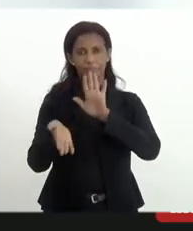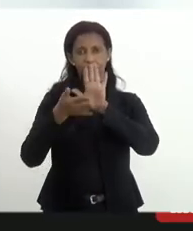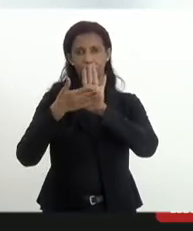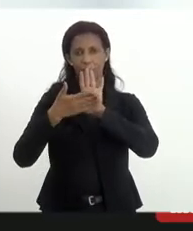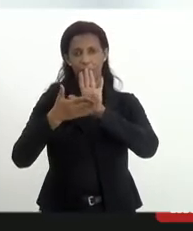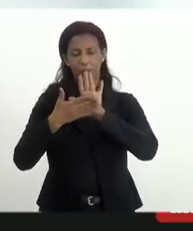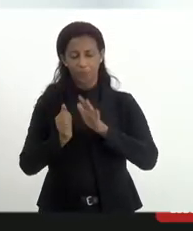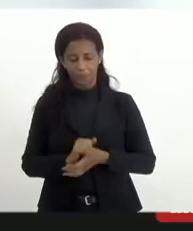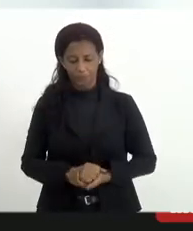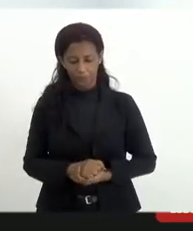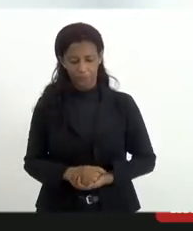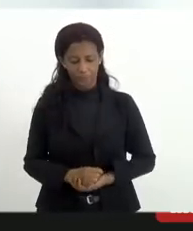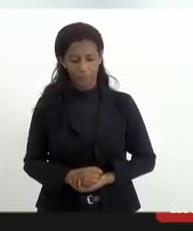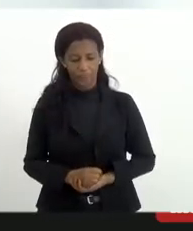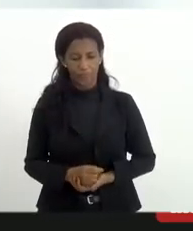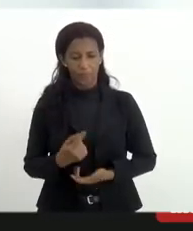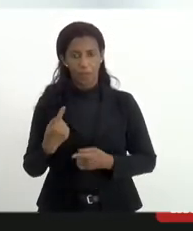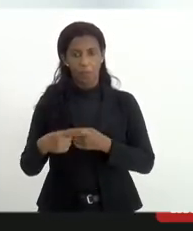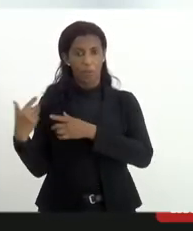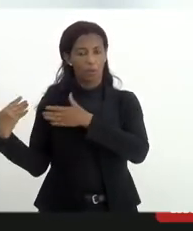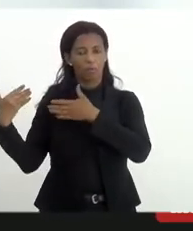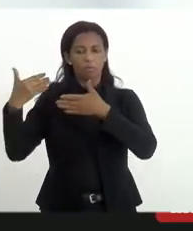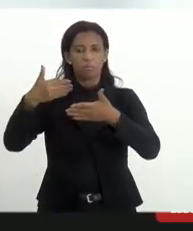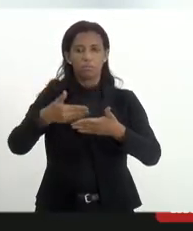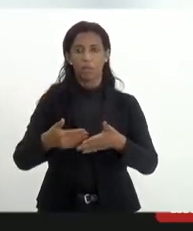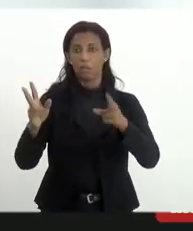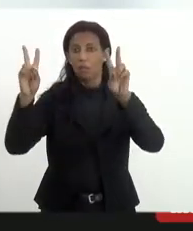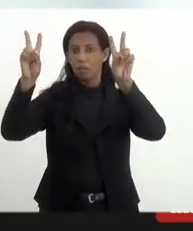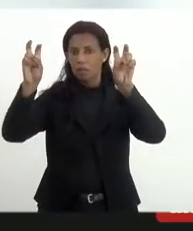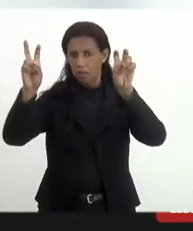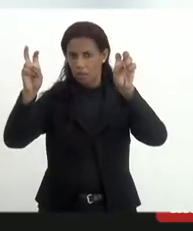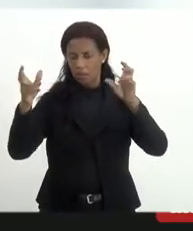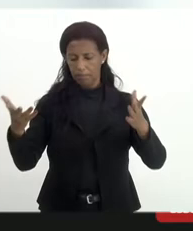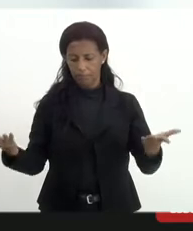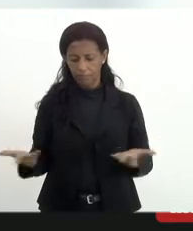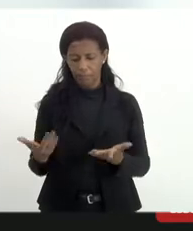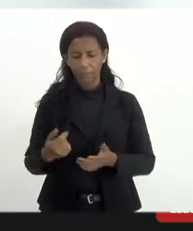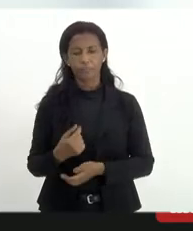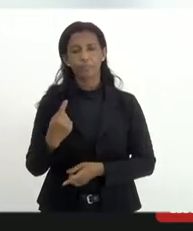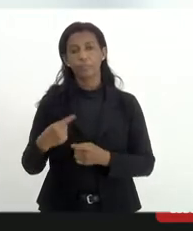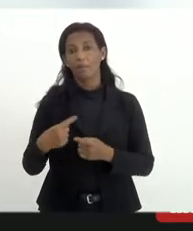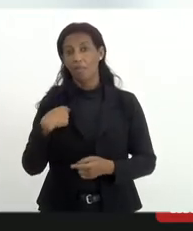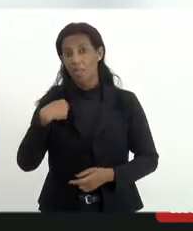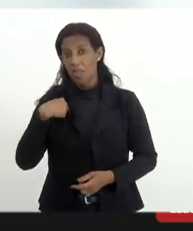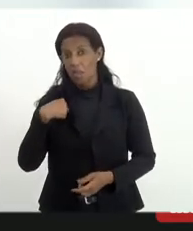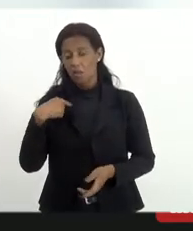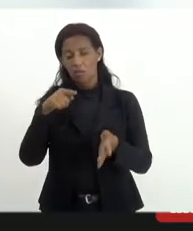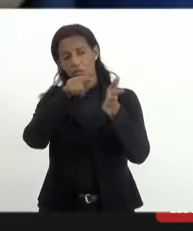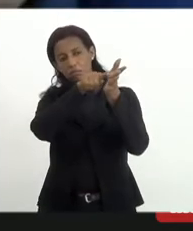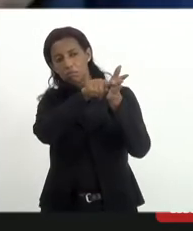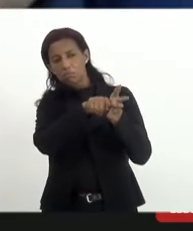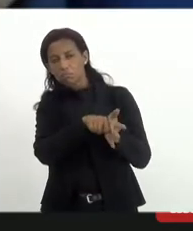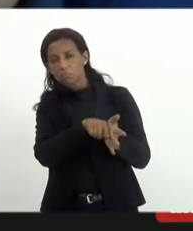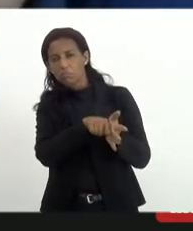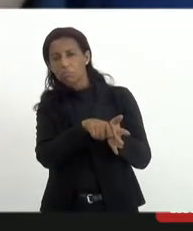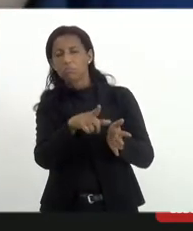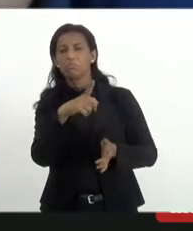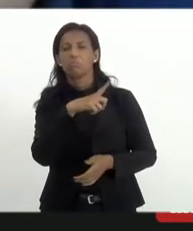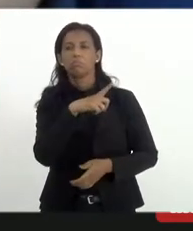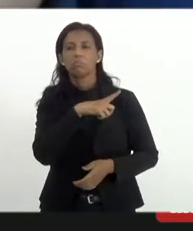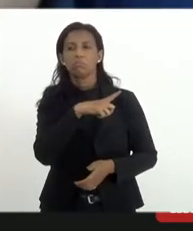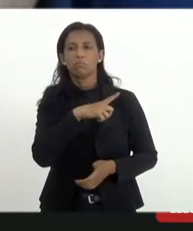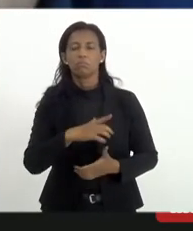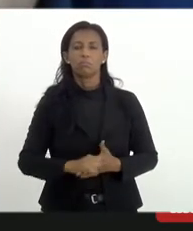porque eu trouxe esse tema à baila, porque eu verifiquei que ele tem